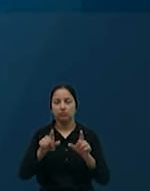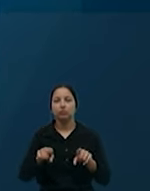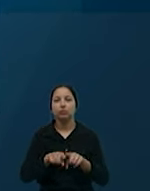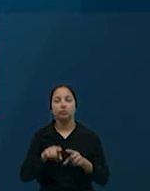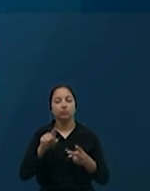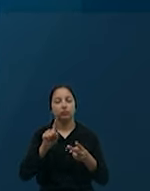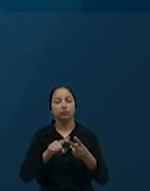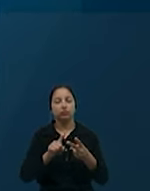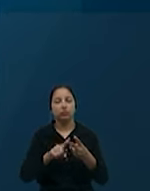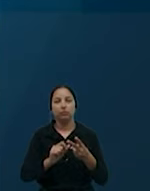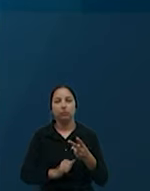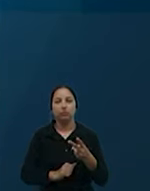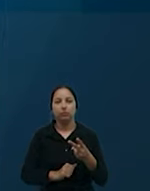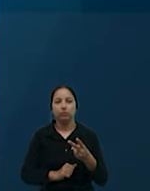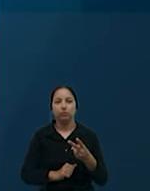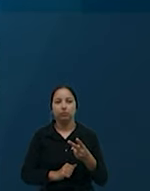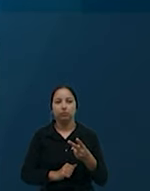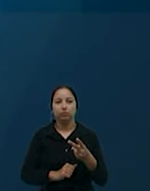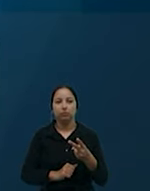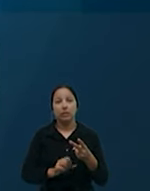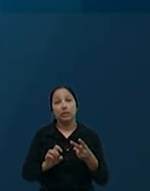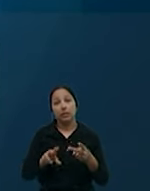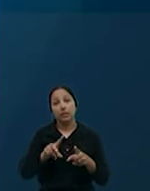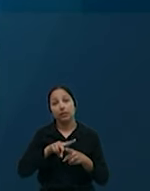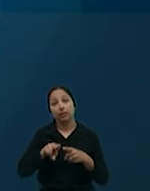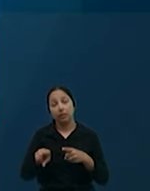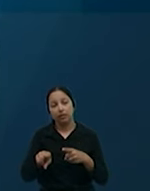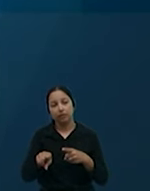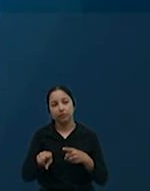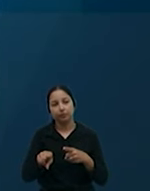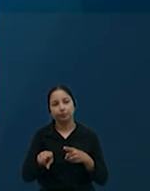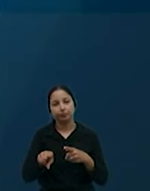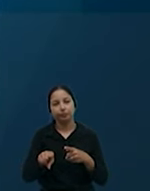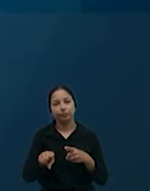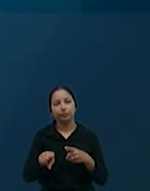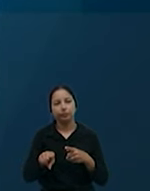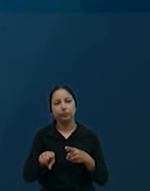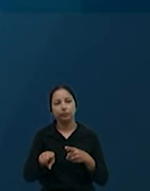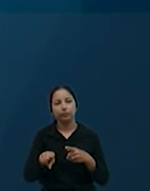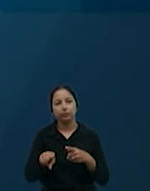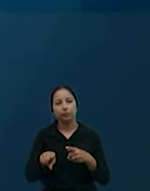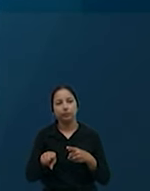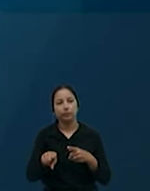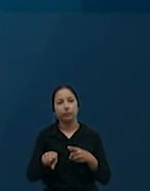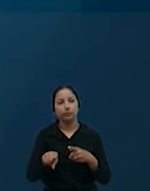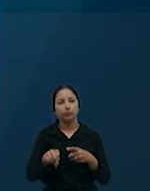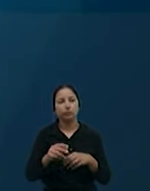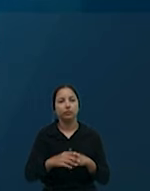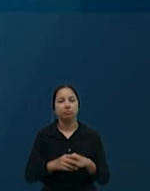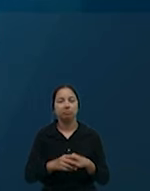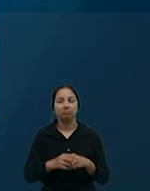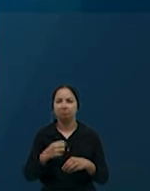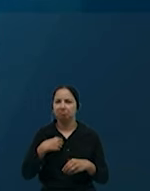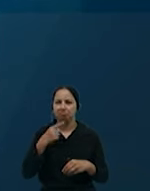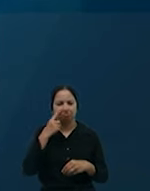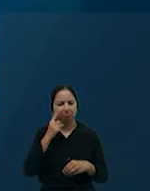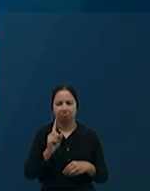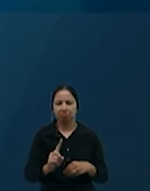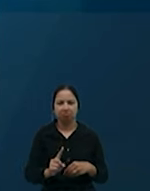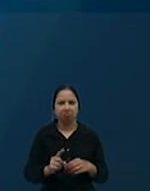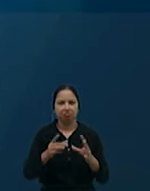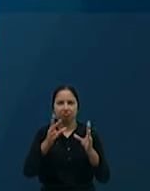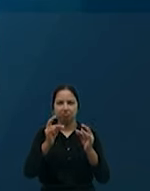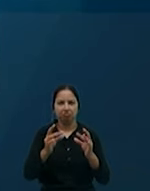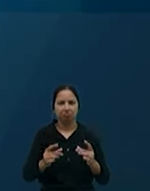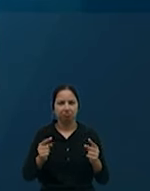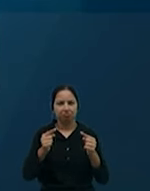segunda, aderindo, se ficar vencido, no caso, à questão da fungibilidade, eu não vejo os requisitos aí